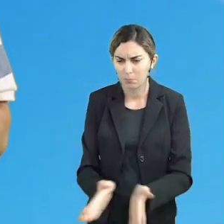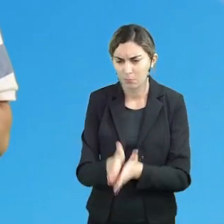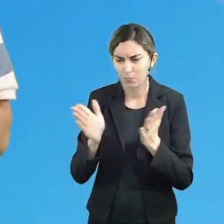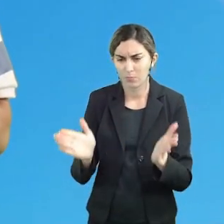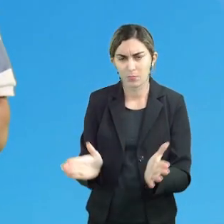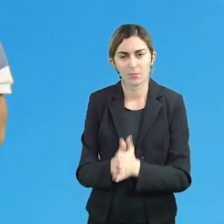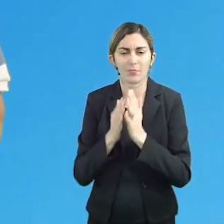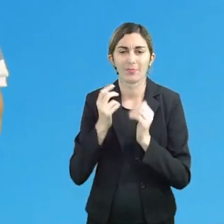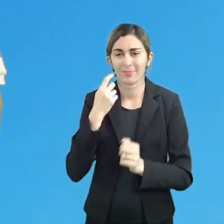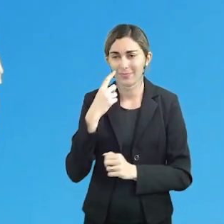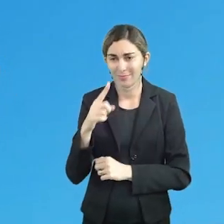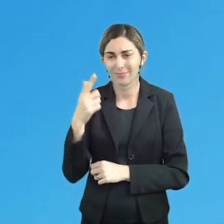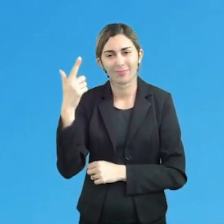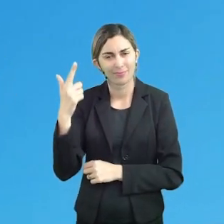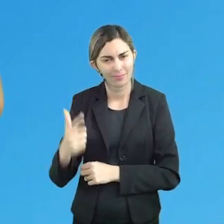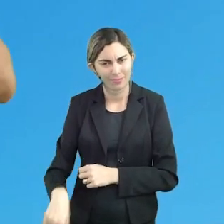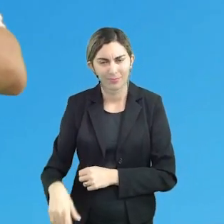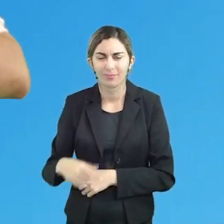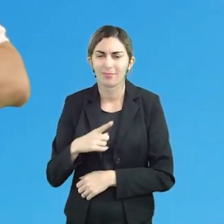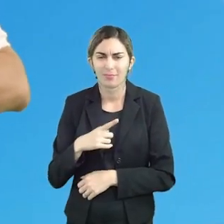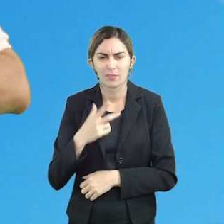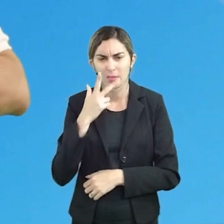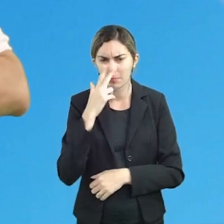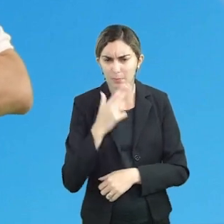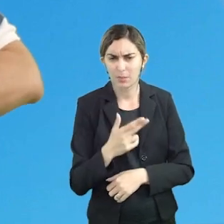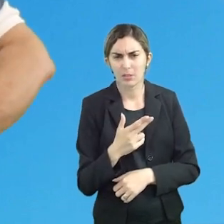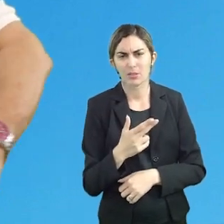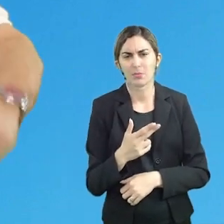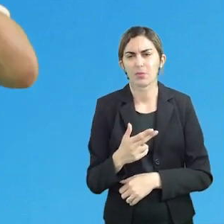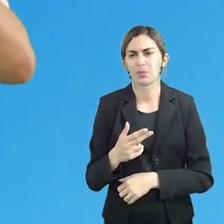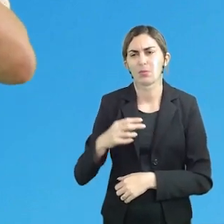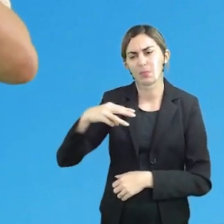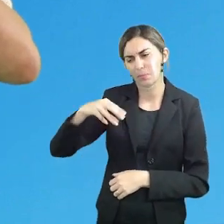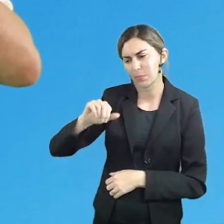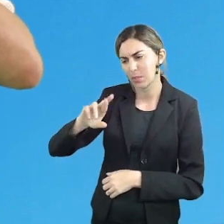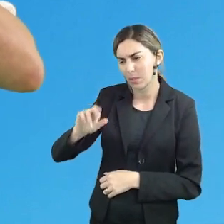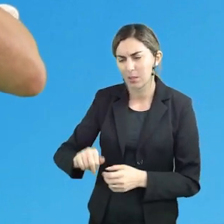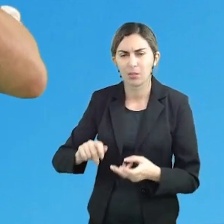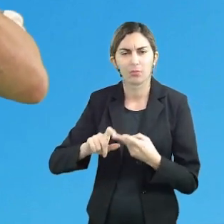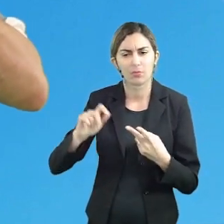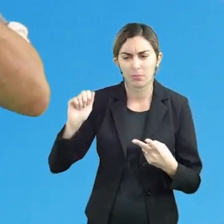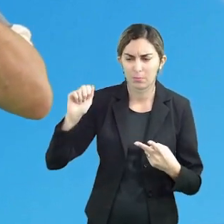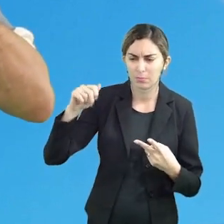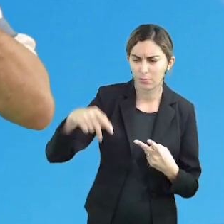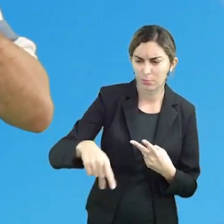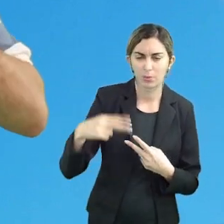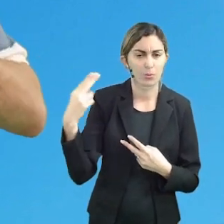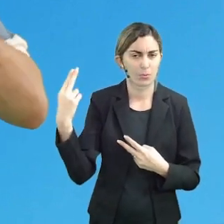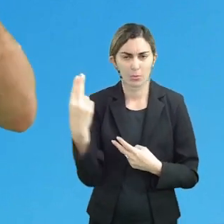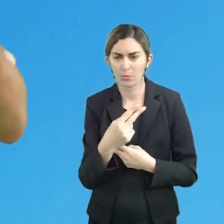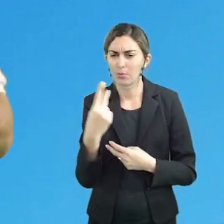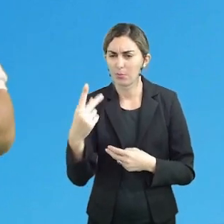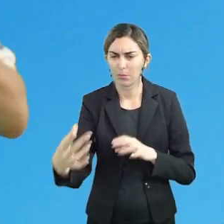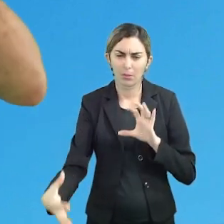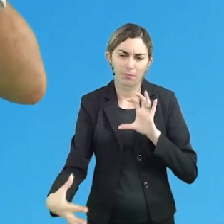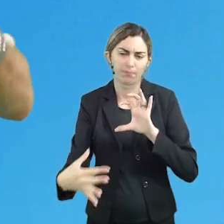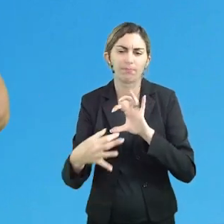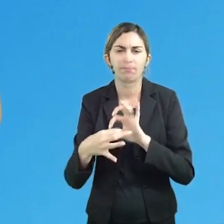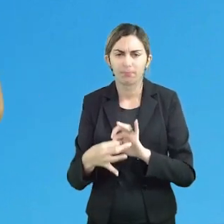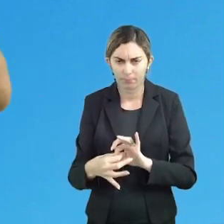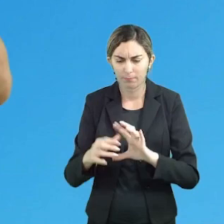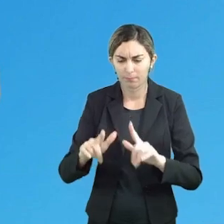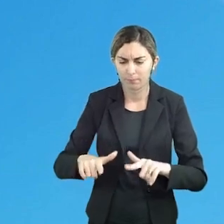só, mais uma vez, essa questão. Mesmo emérito, mesmo aposentado, o nome dele está ligado a